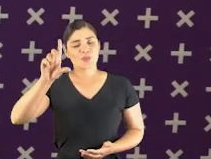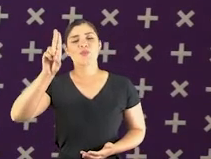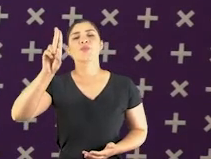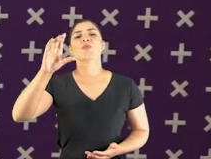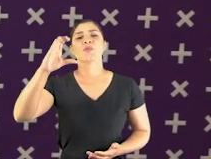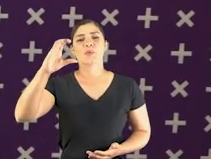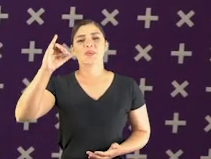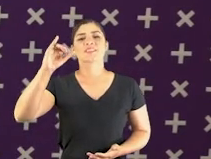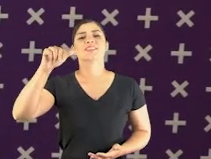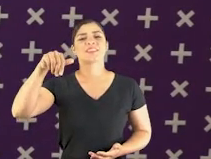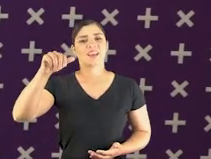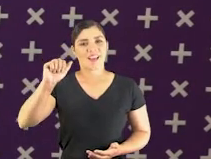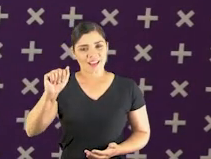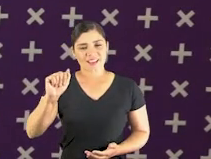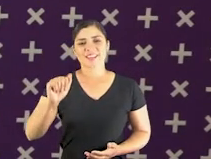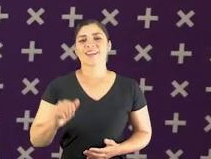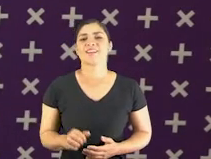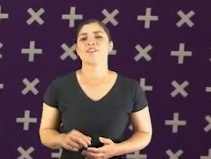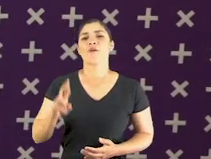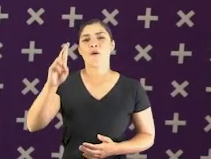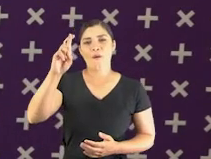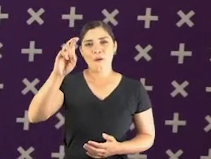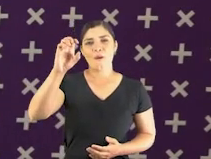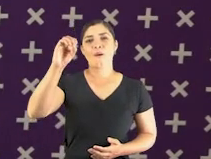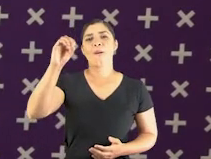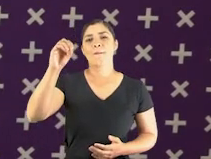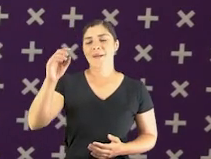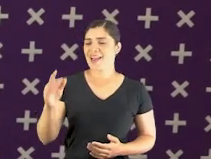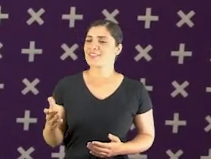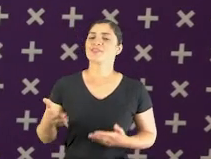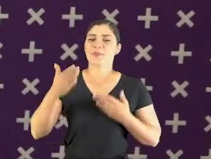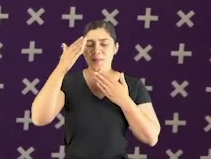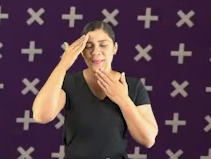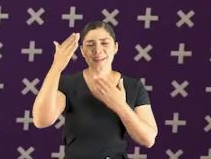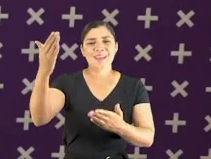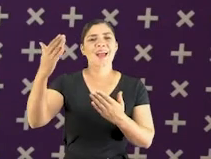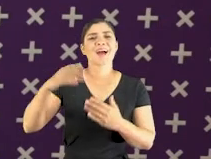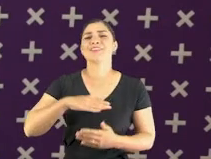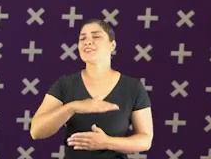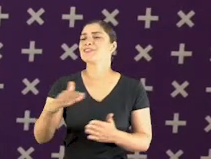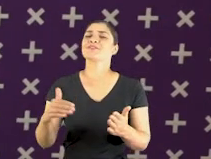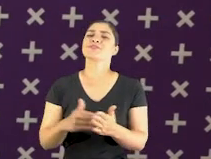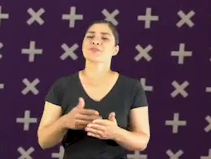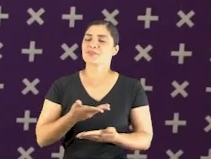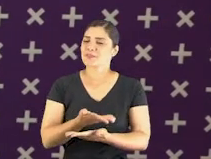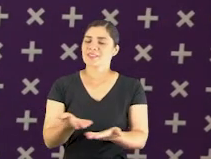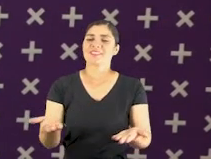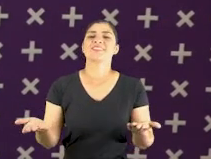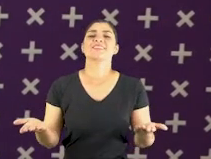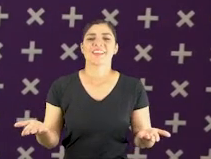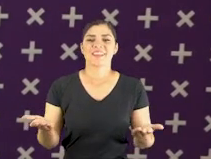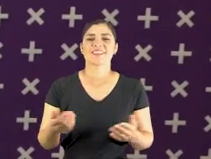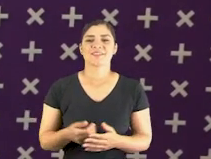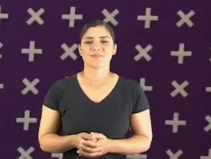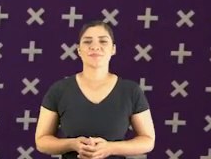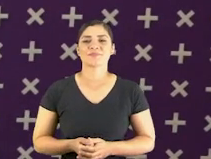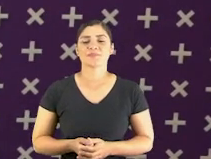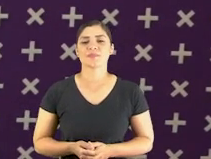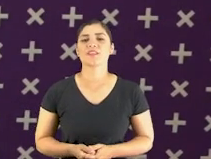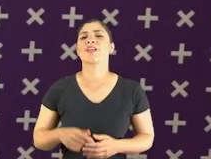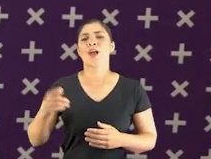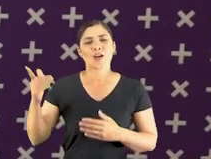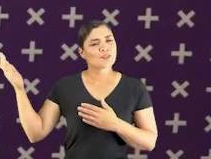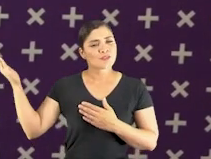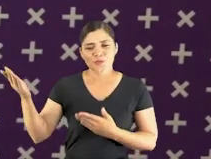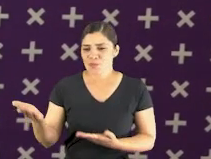e quero dizer o Marcelo que adorei nossa conversa viu Marcelo muito obrigado pela sua participação aqui no nosso festival